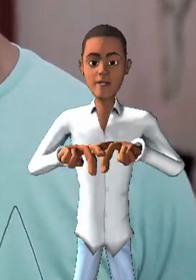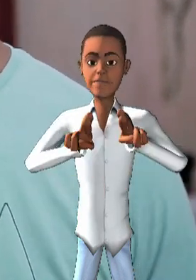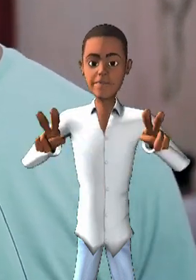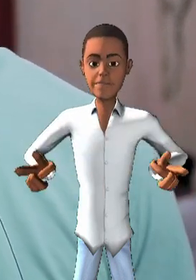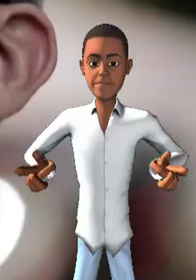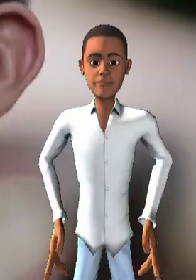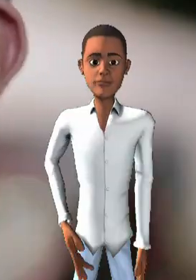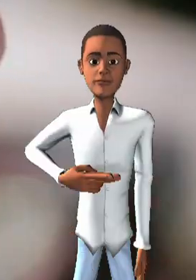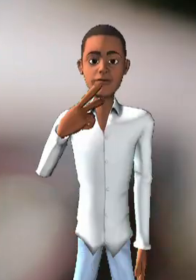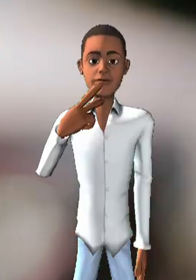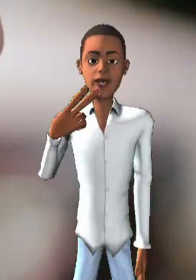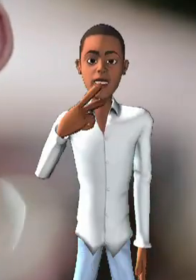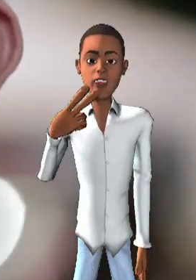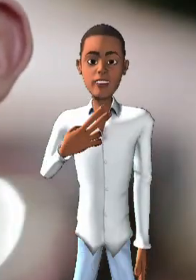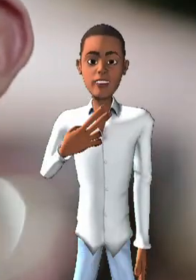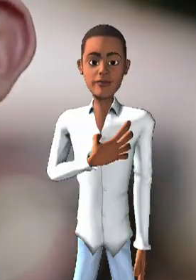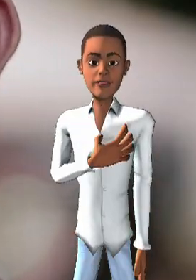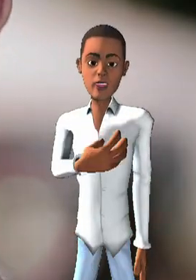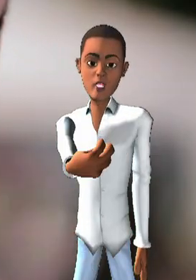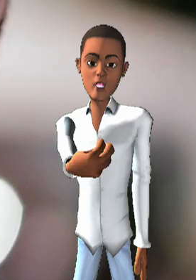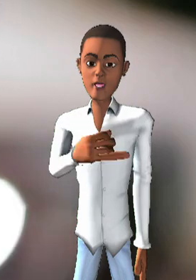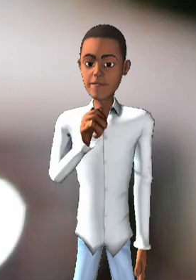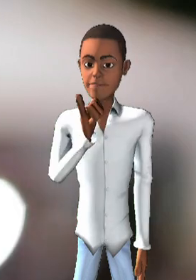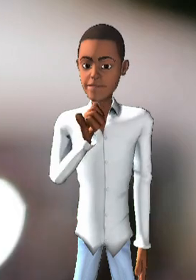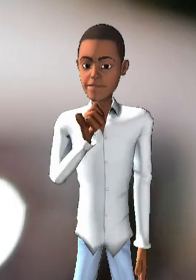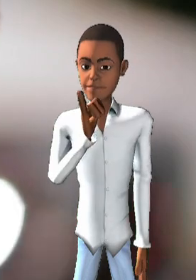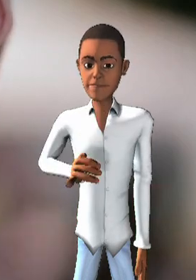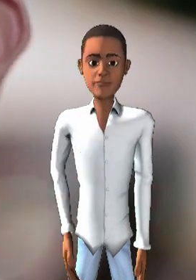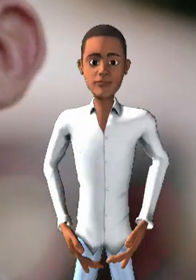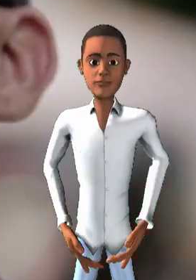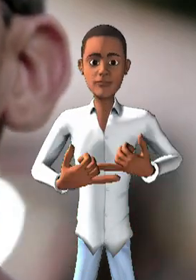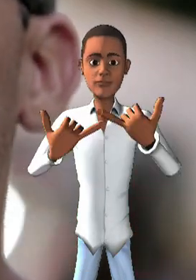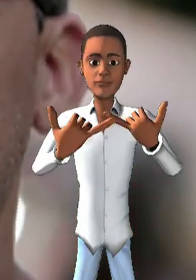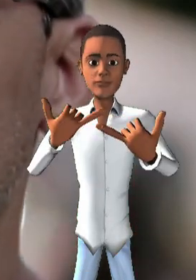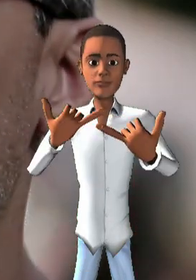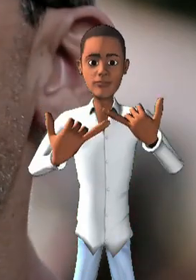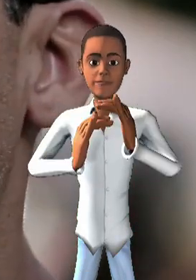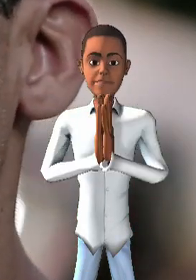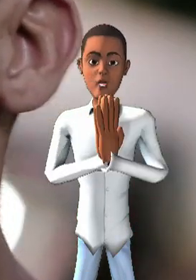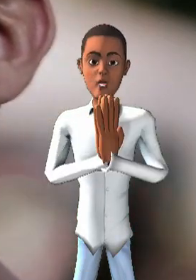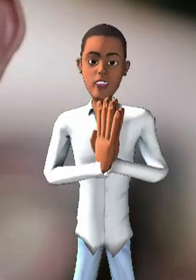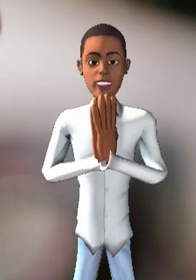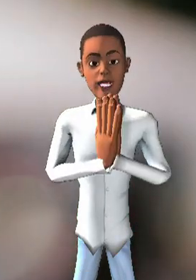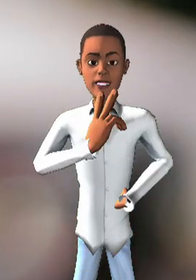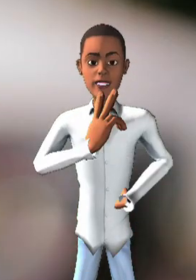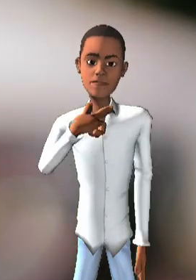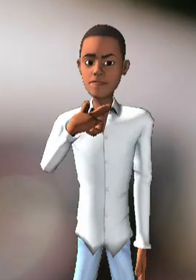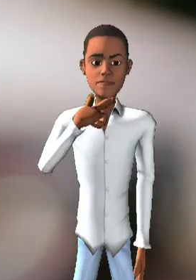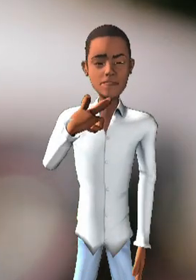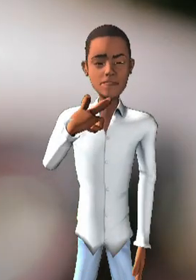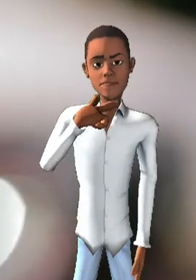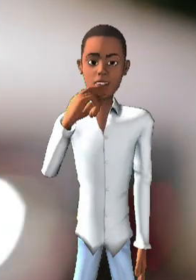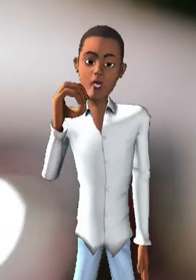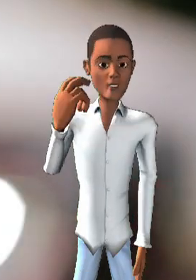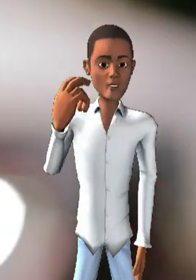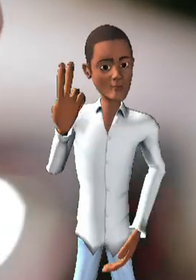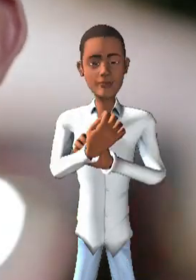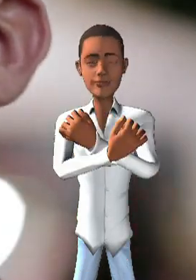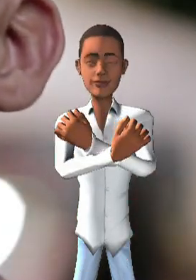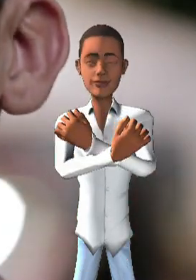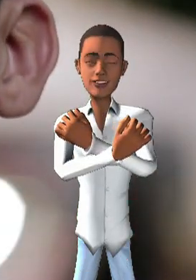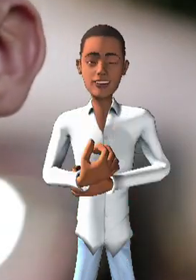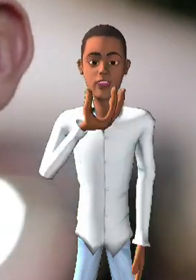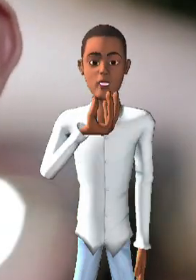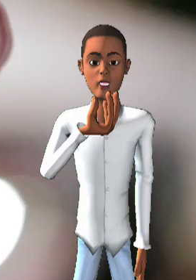sexual diferente. Você dizer pro seu filho, você não pode voltar apanhado, você não pode brincar de boneca, você